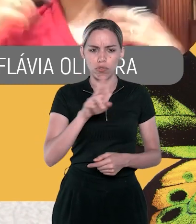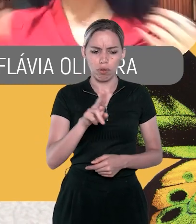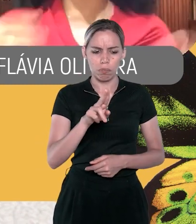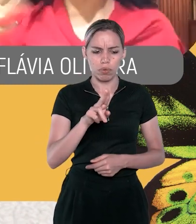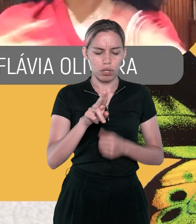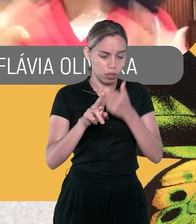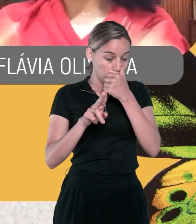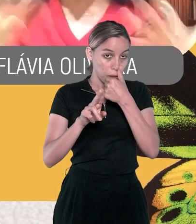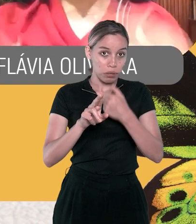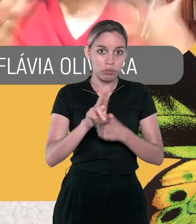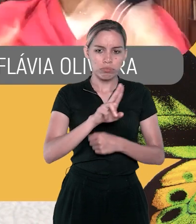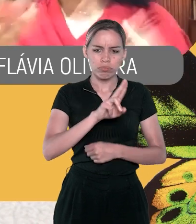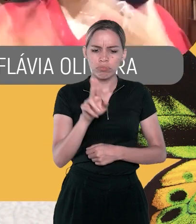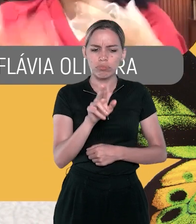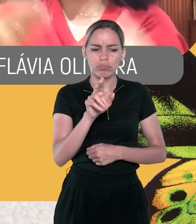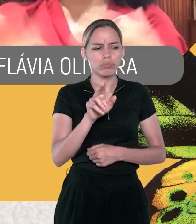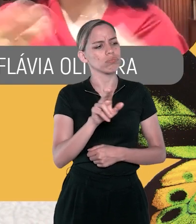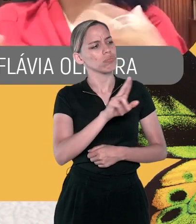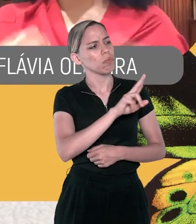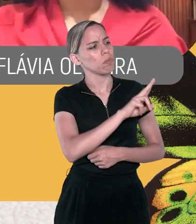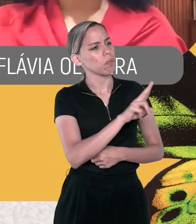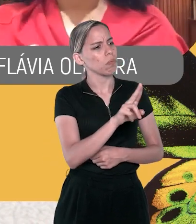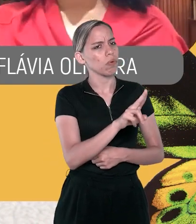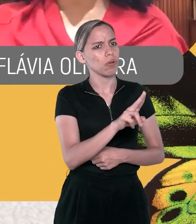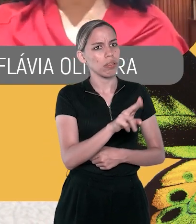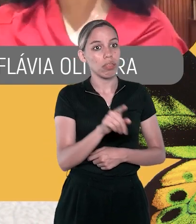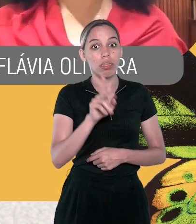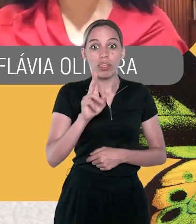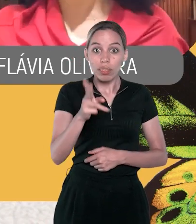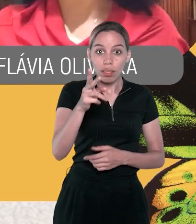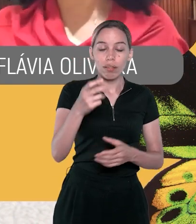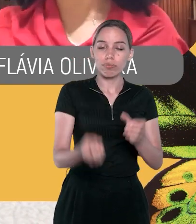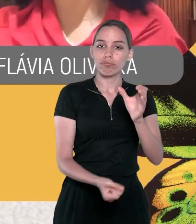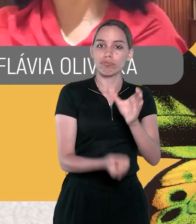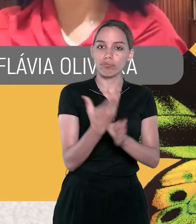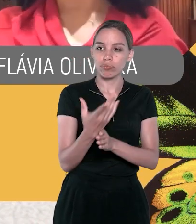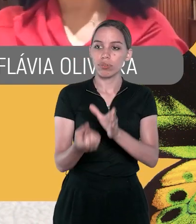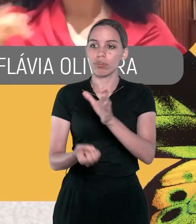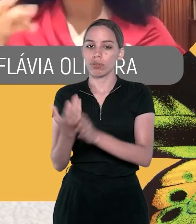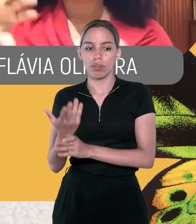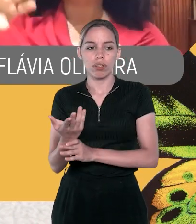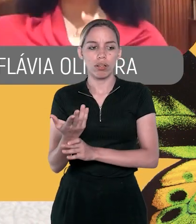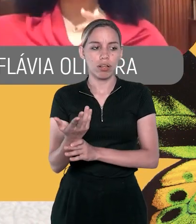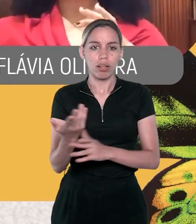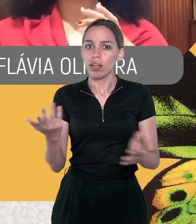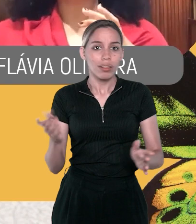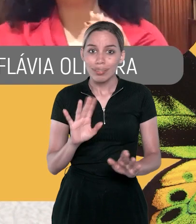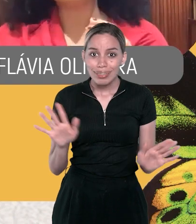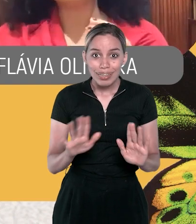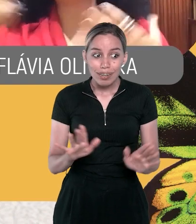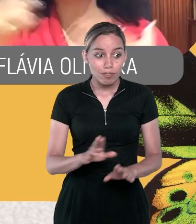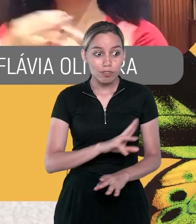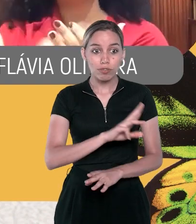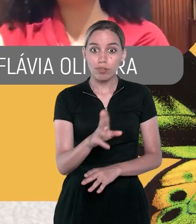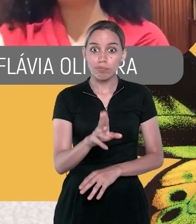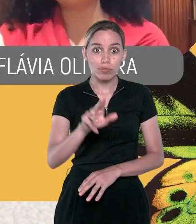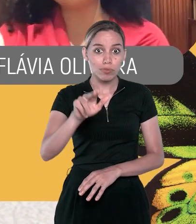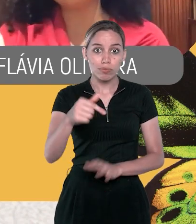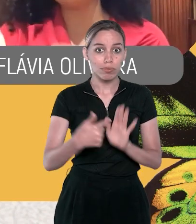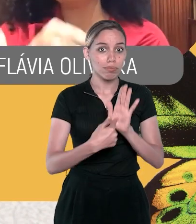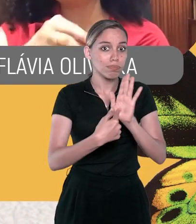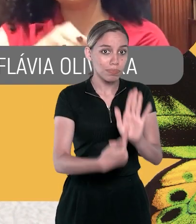aparece, eu já fui o tempo inteiro assim, lendo e ansiosa. Cadê o nome? Ele não tem nome. O nome dele aparece quando